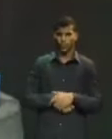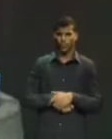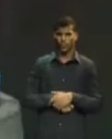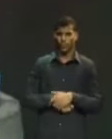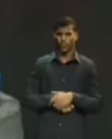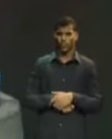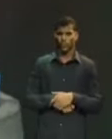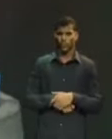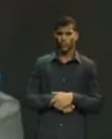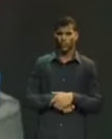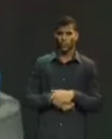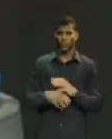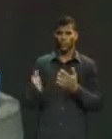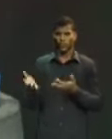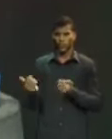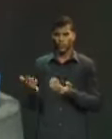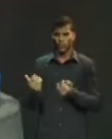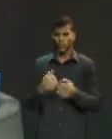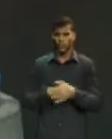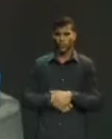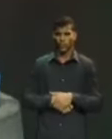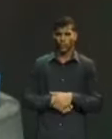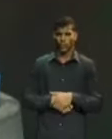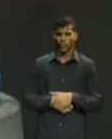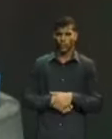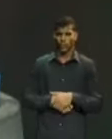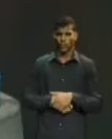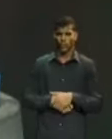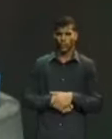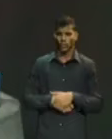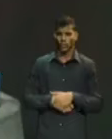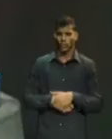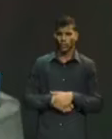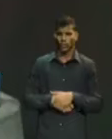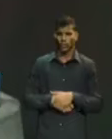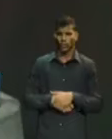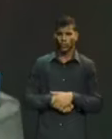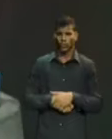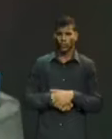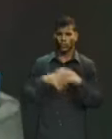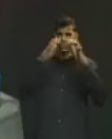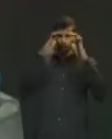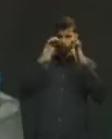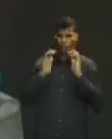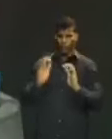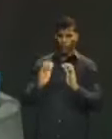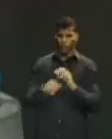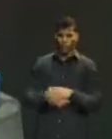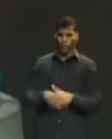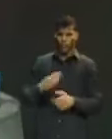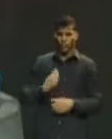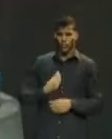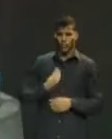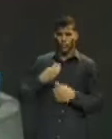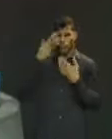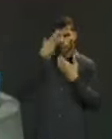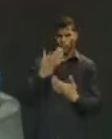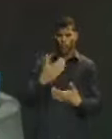movimentos de adolescentes, aos movimentos de juventude que clamam pelo respeito à sua vida. Muito obrigado.